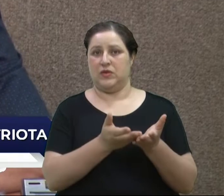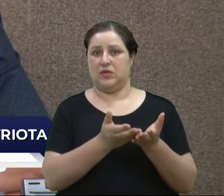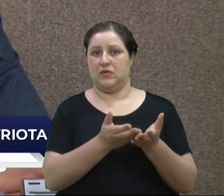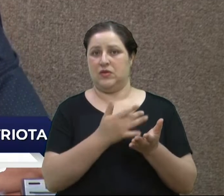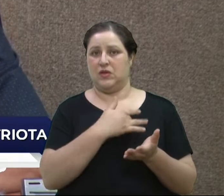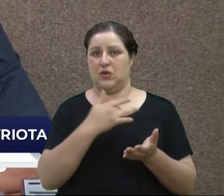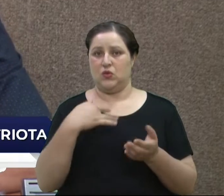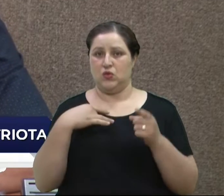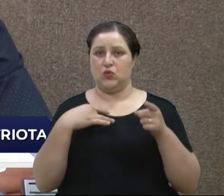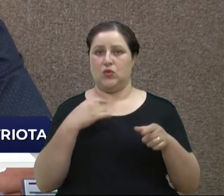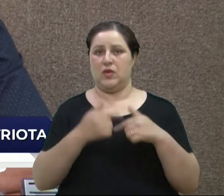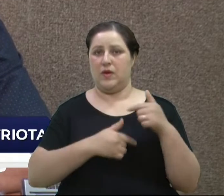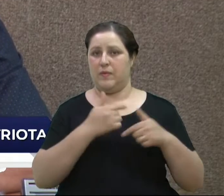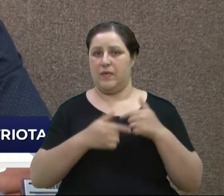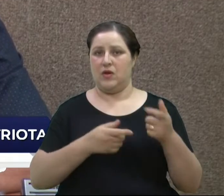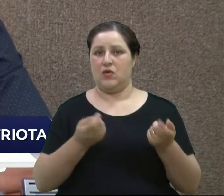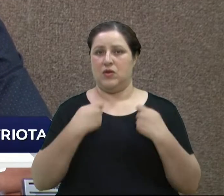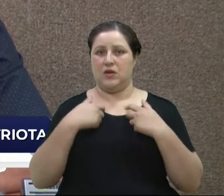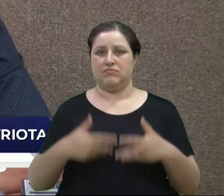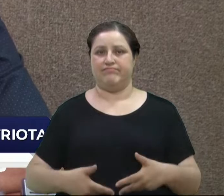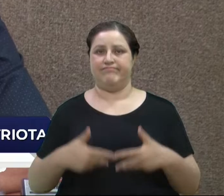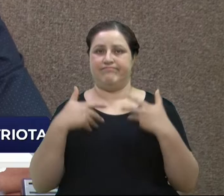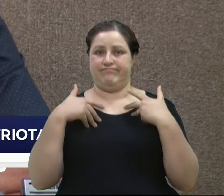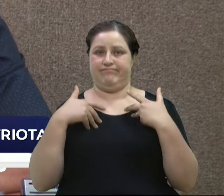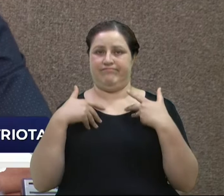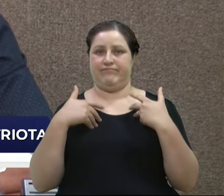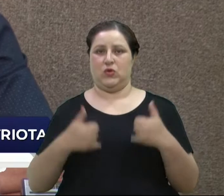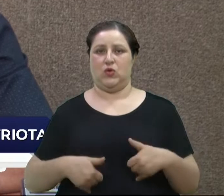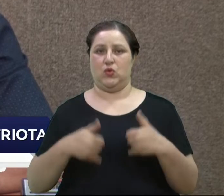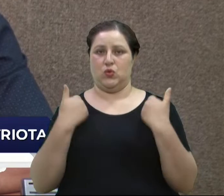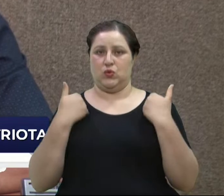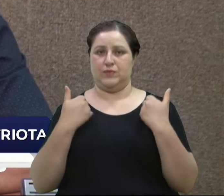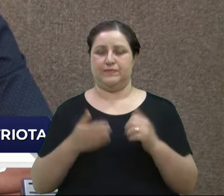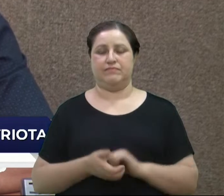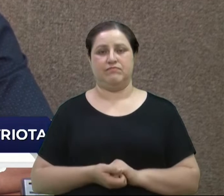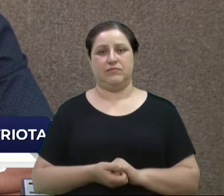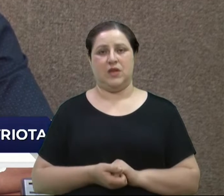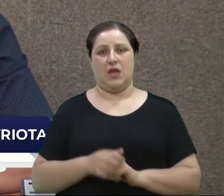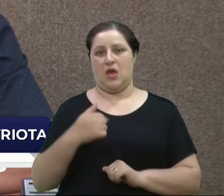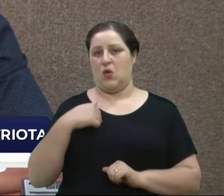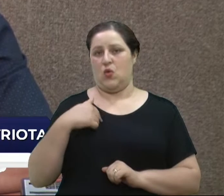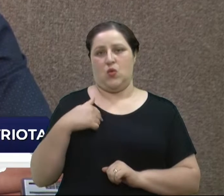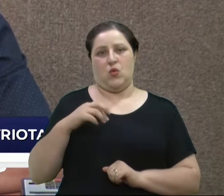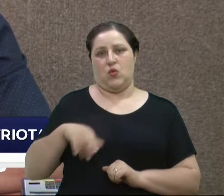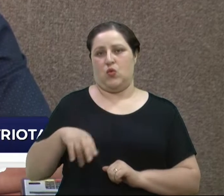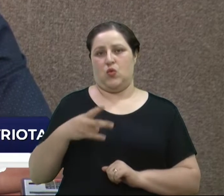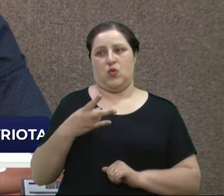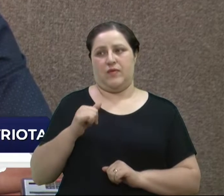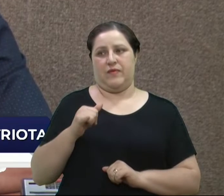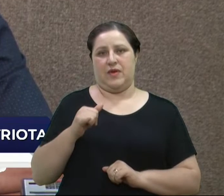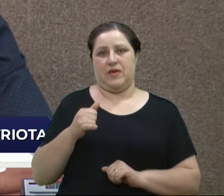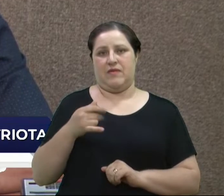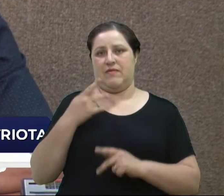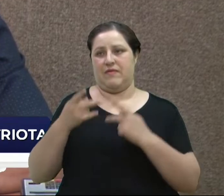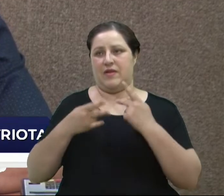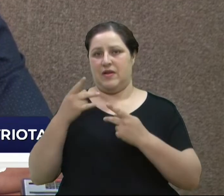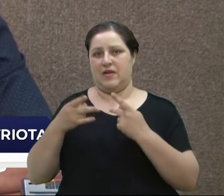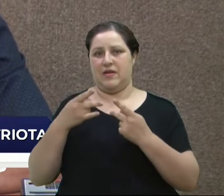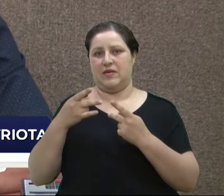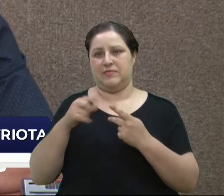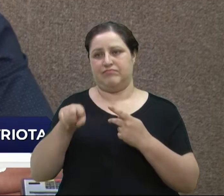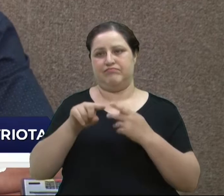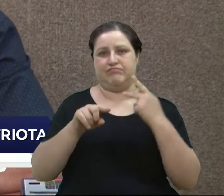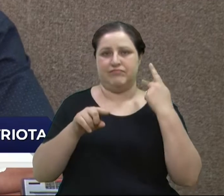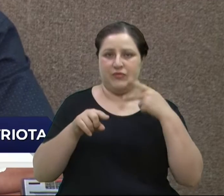um trabalho realmente que nos orgulhe. Mas eu não vou entrar, vereador e senhoras e